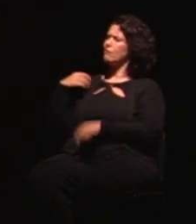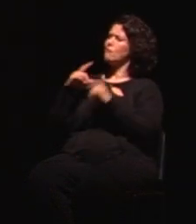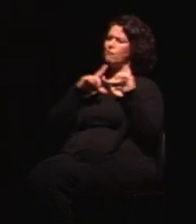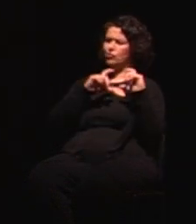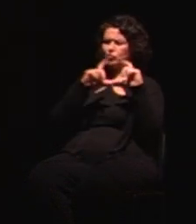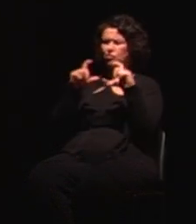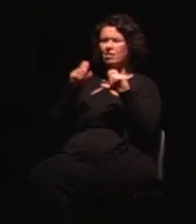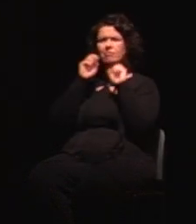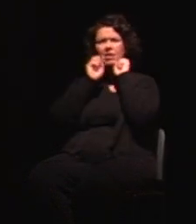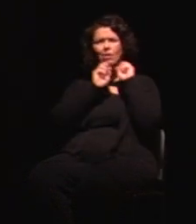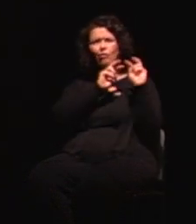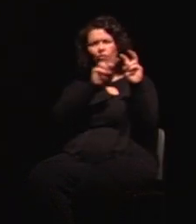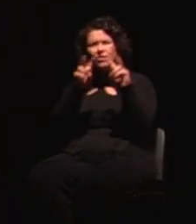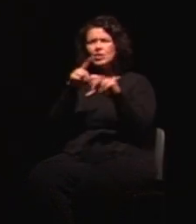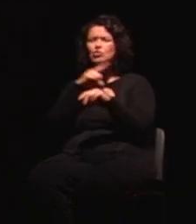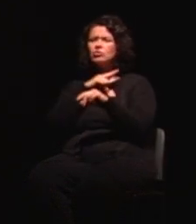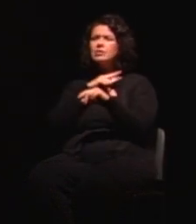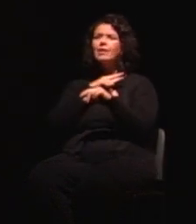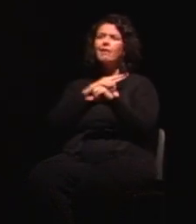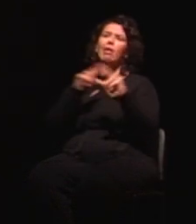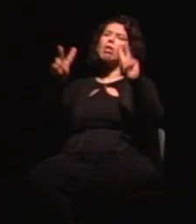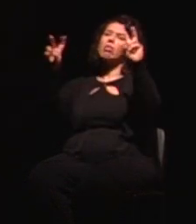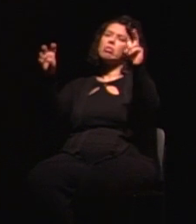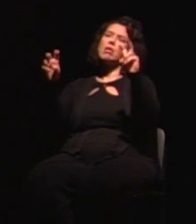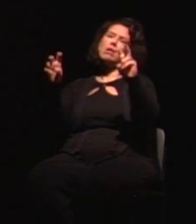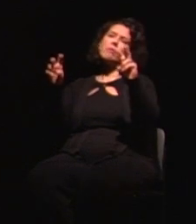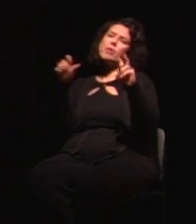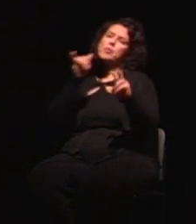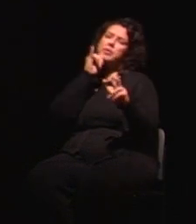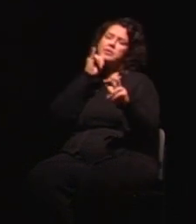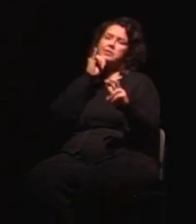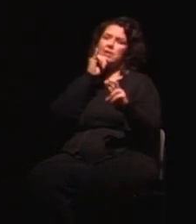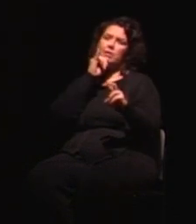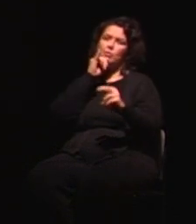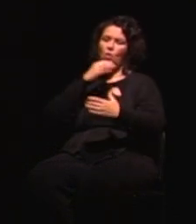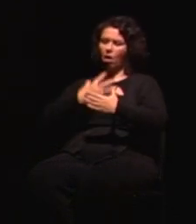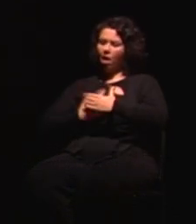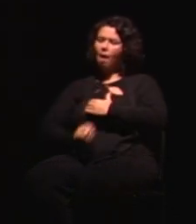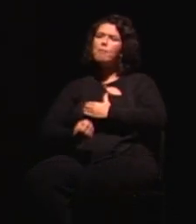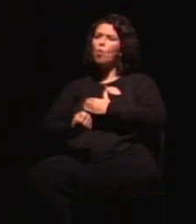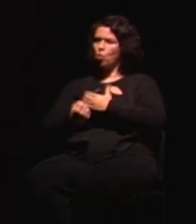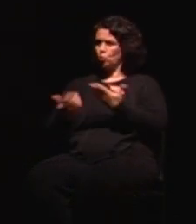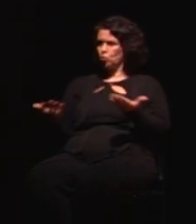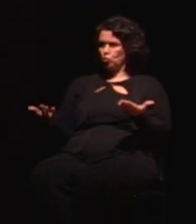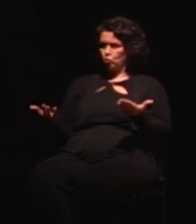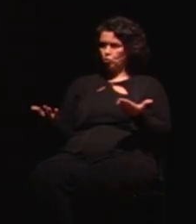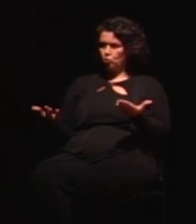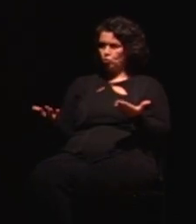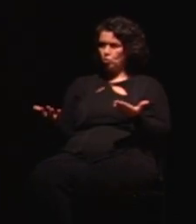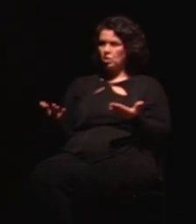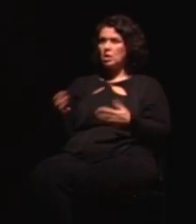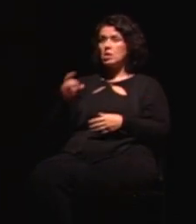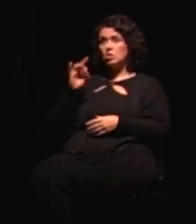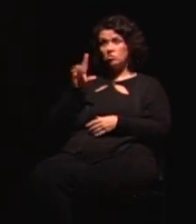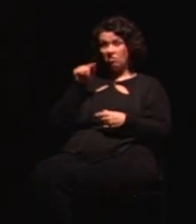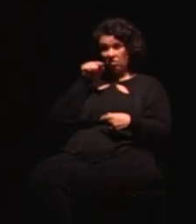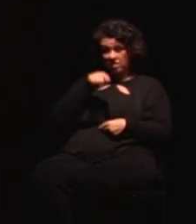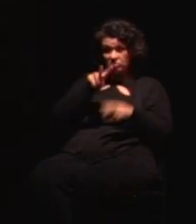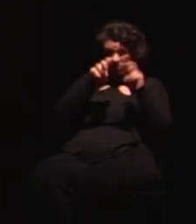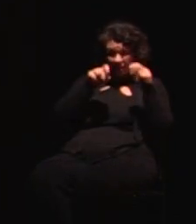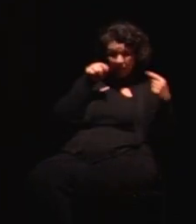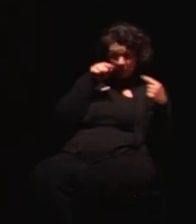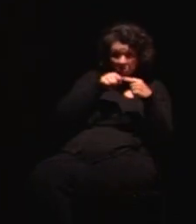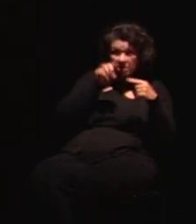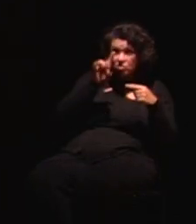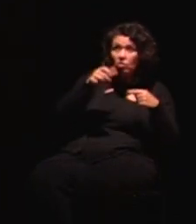bandeiras a respeito do aborto, que é uma questão que não deveria ser só uma questão feminina. É